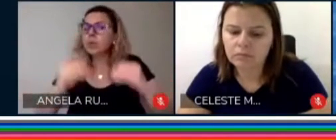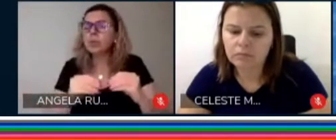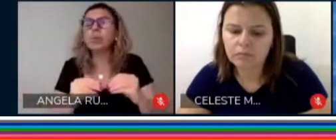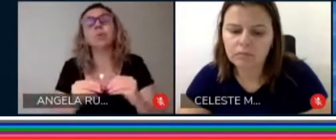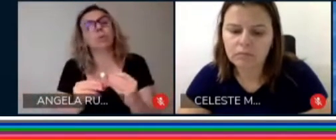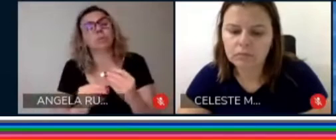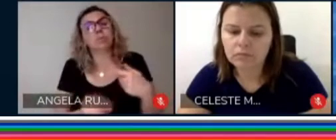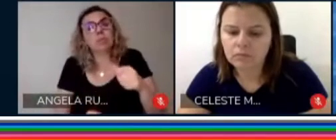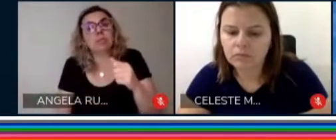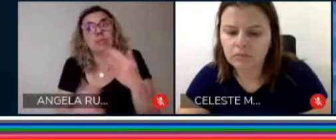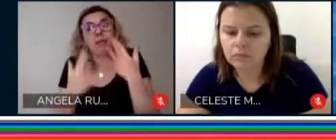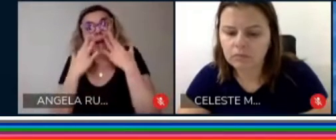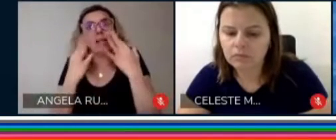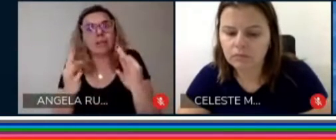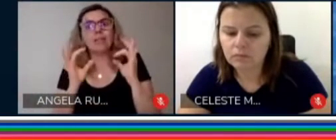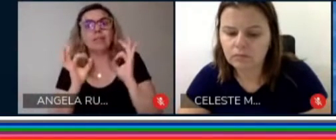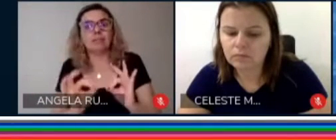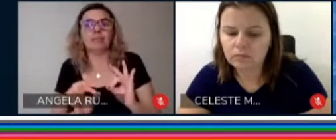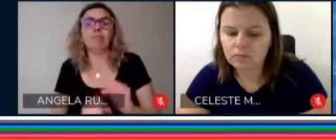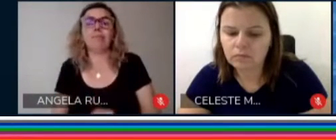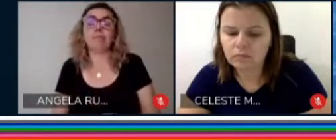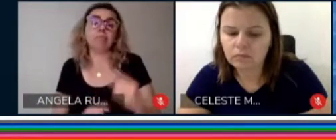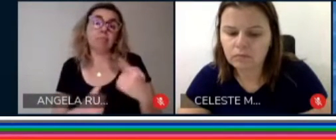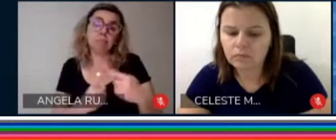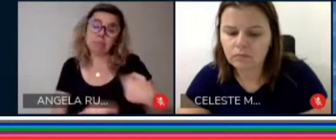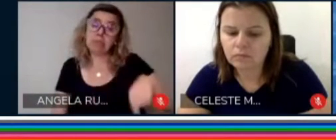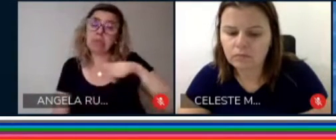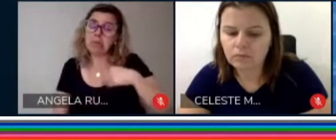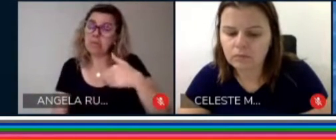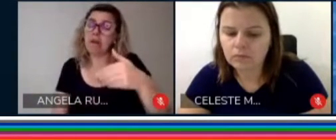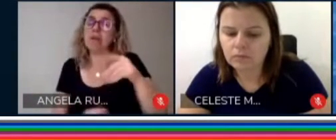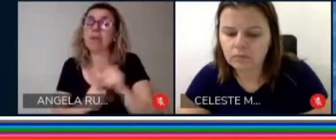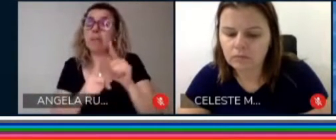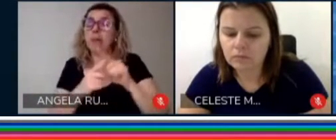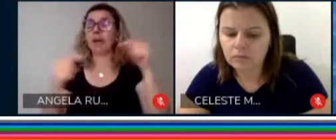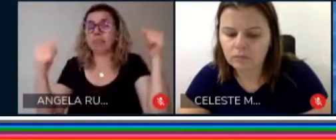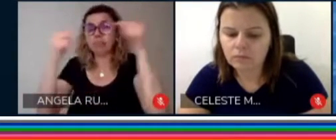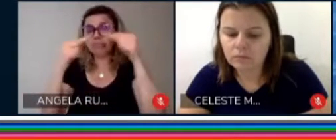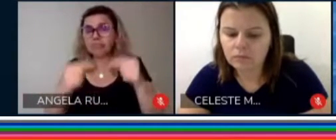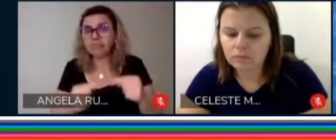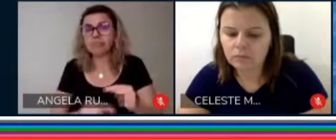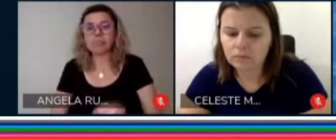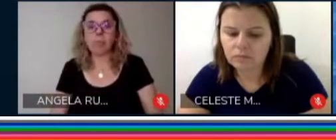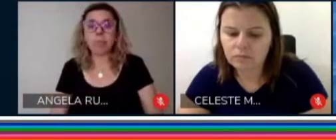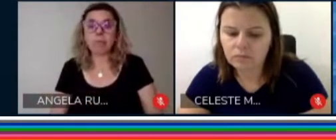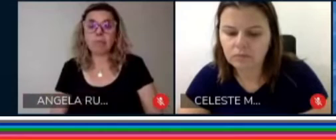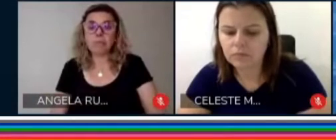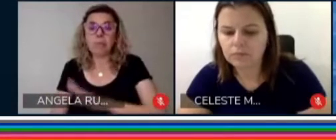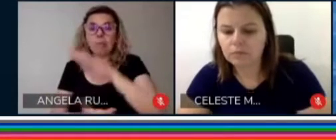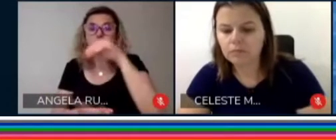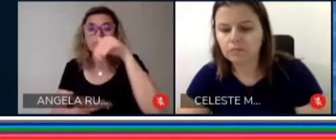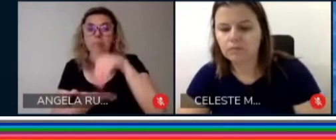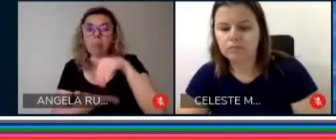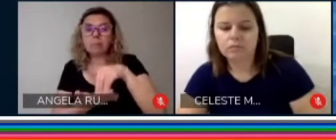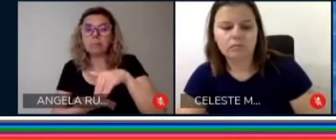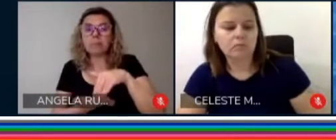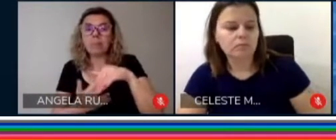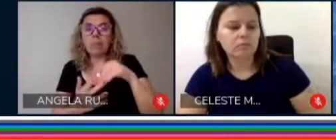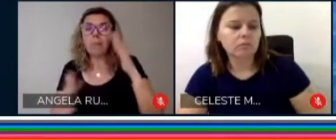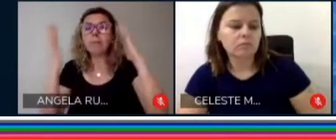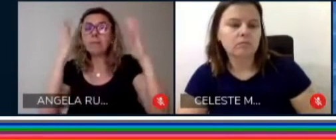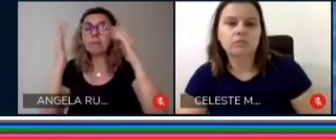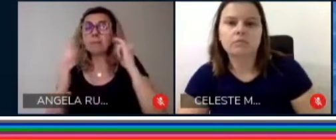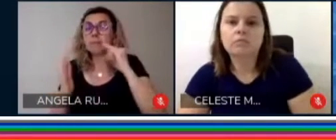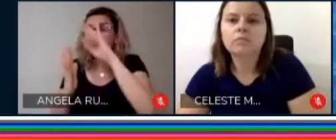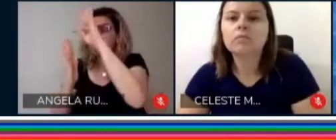basear conversou, né? Porque a gente vai estar conversando também, né? E refletir sobre se as informações